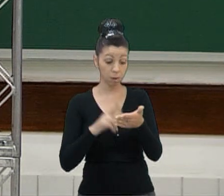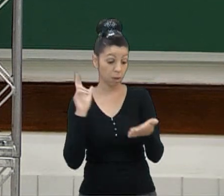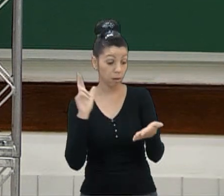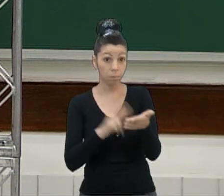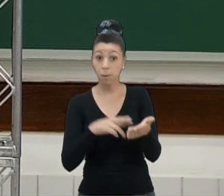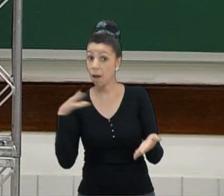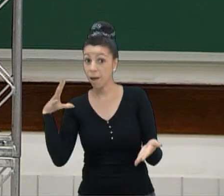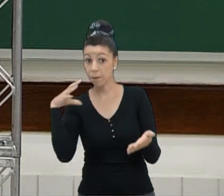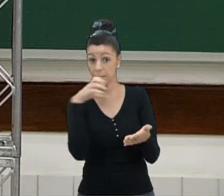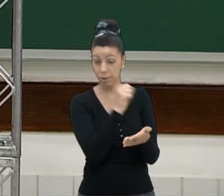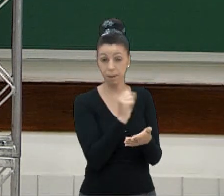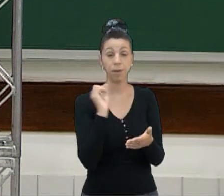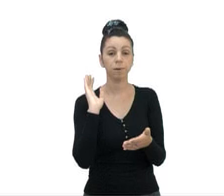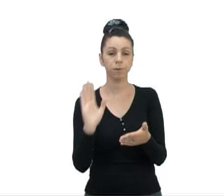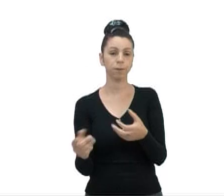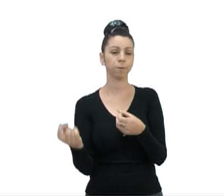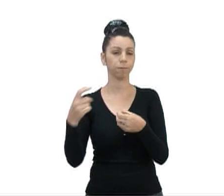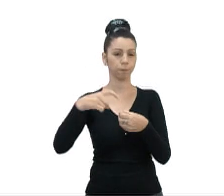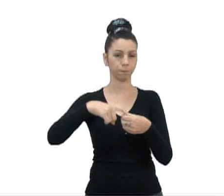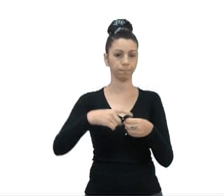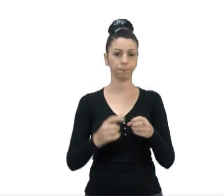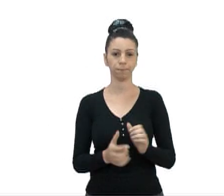lá no caderno e a gente volta com a correção.